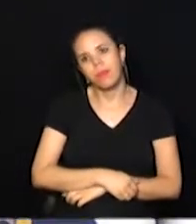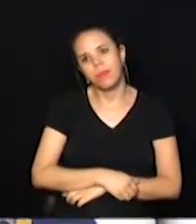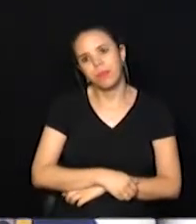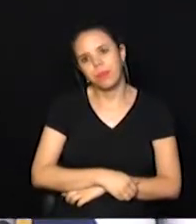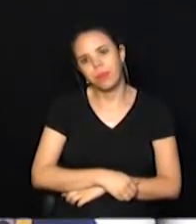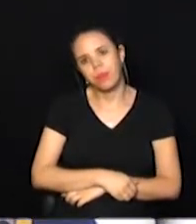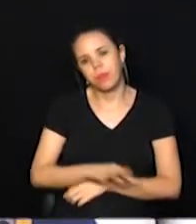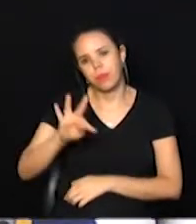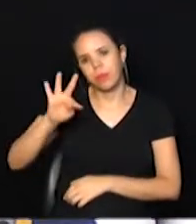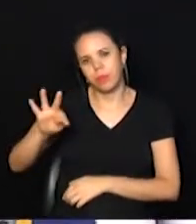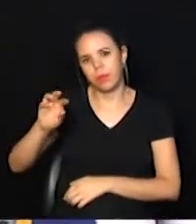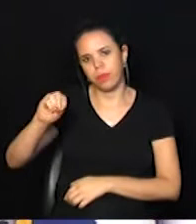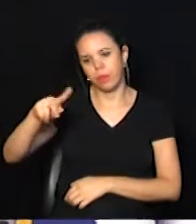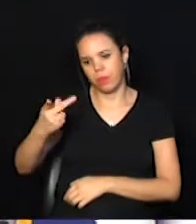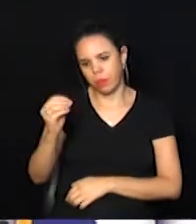O Toninho foi um